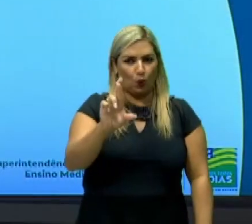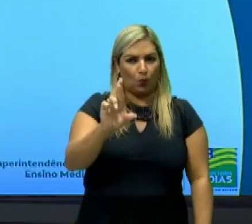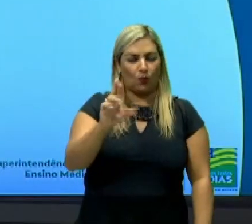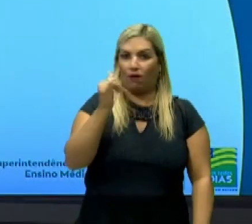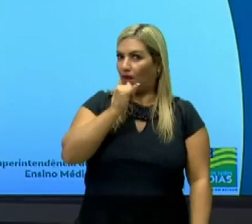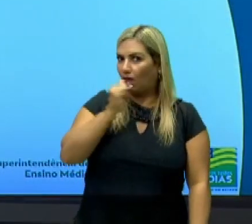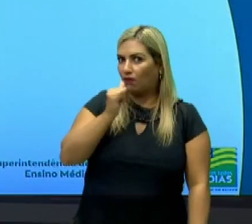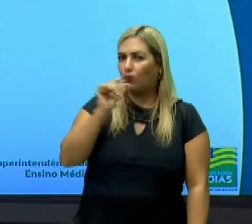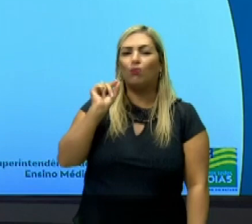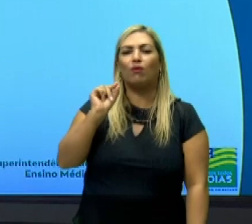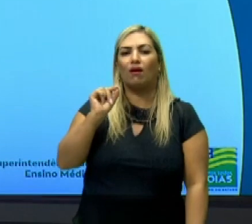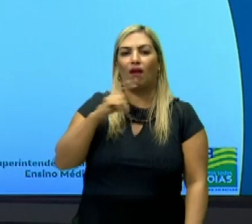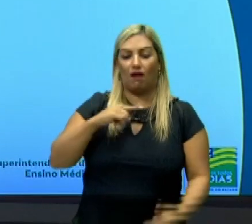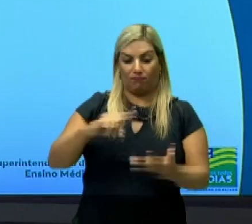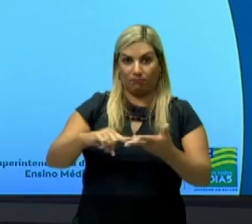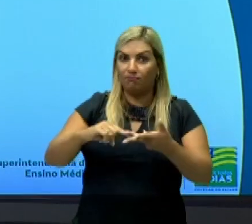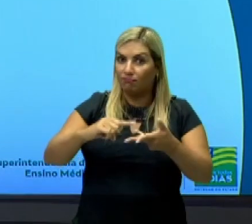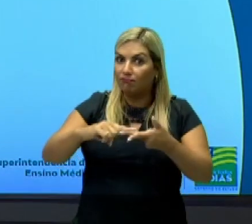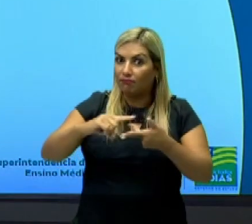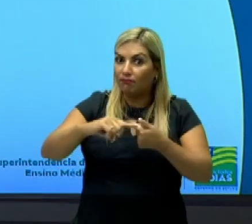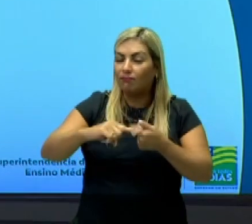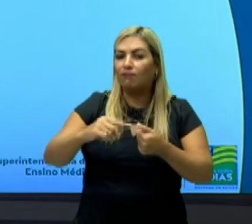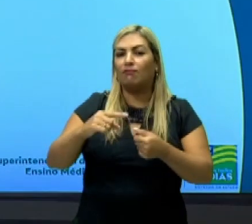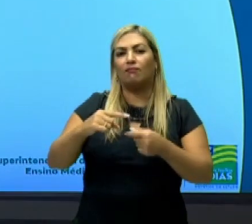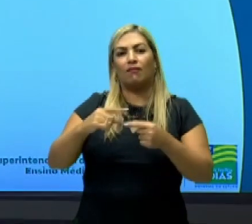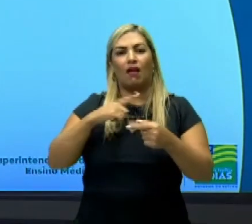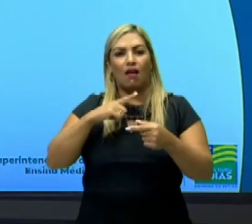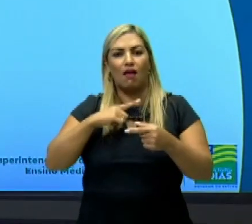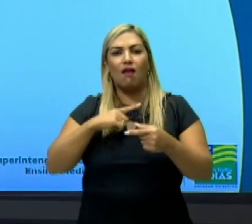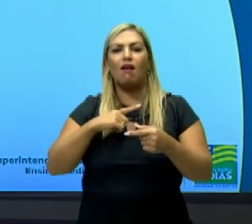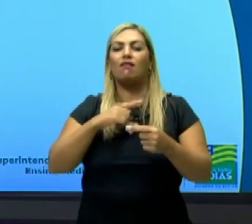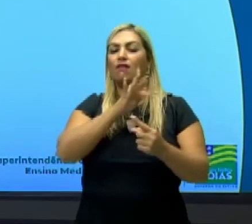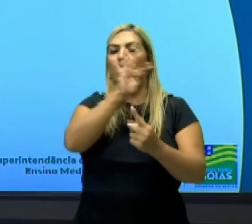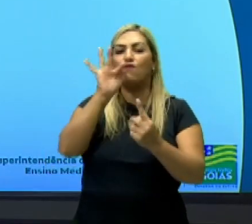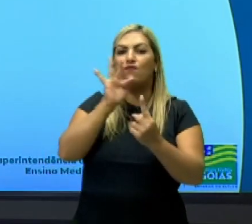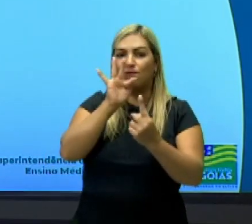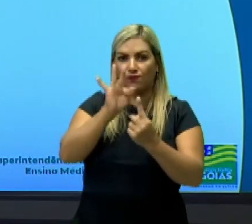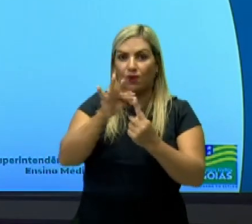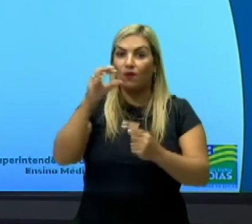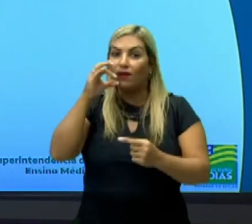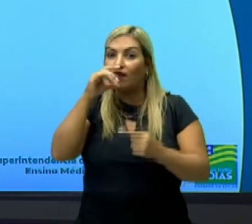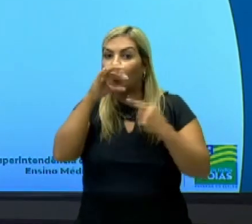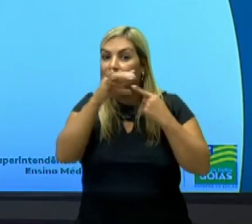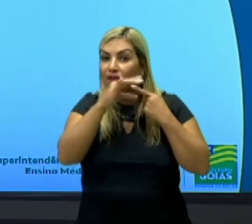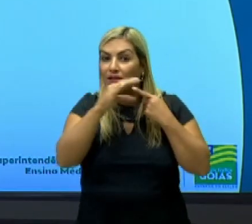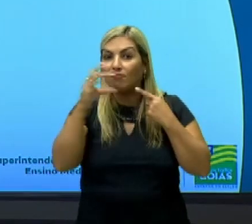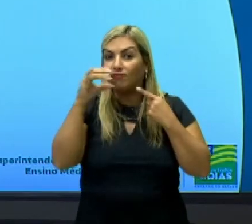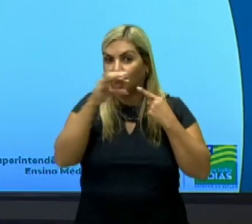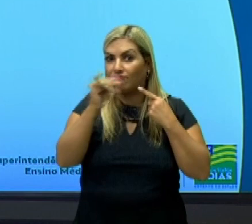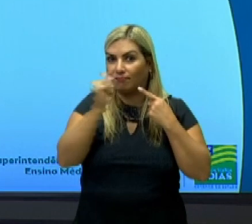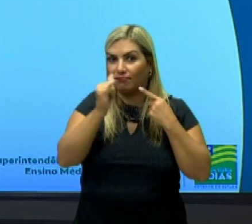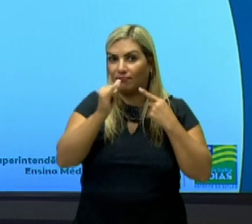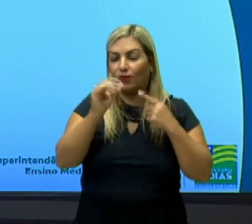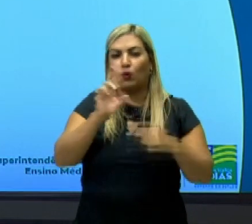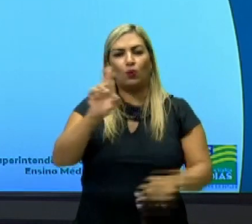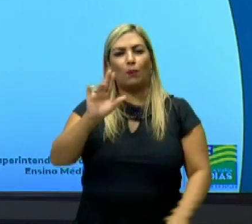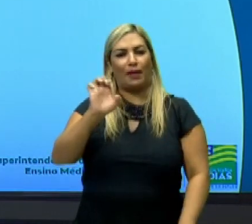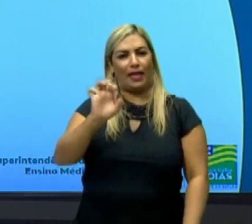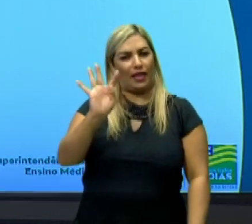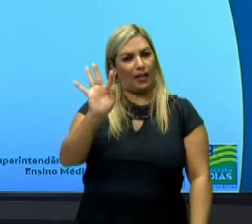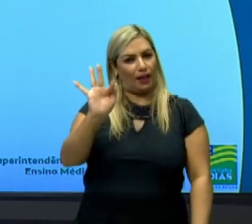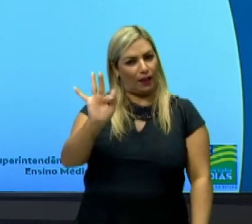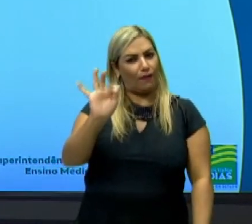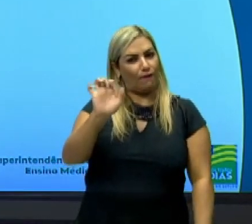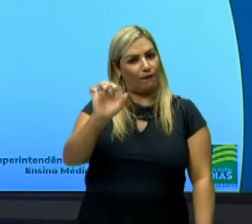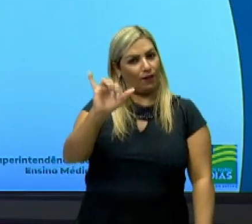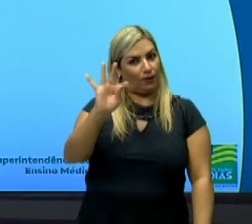Então, olha, são elementos de um circuito que tem a função de aquecer. É o chamado efeito Joule. Agora, cuidado